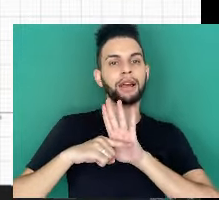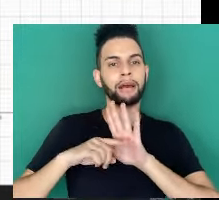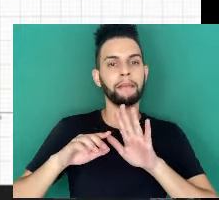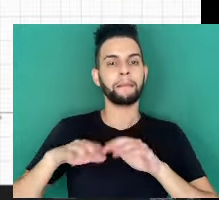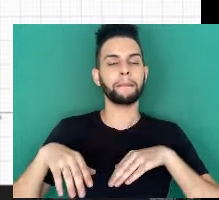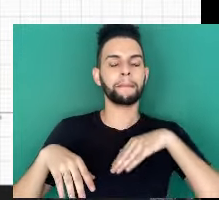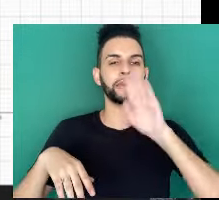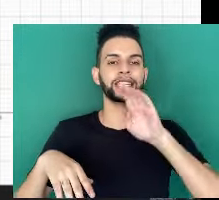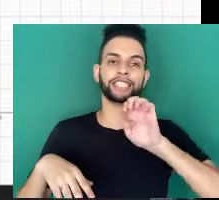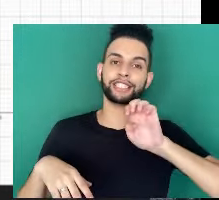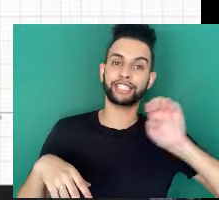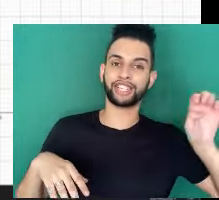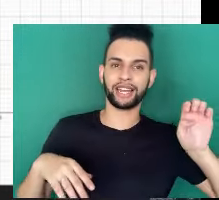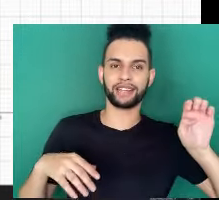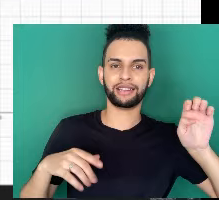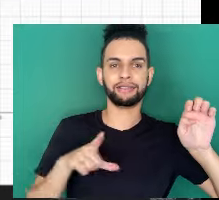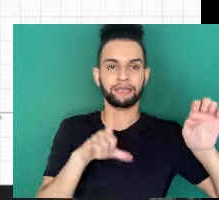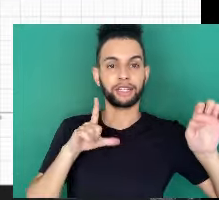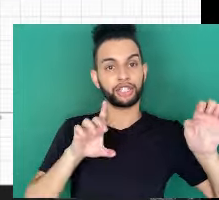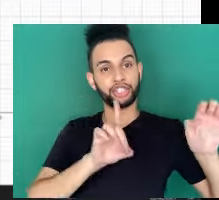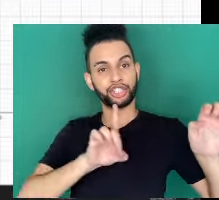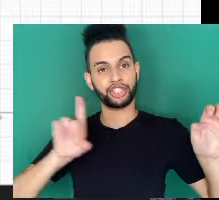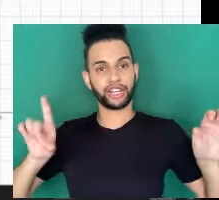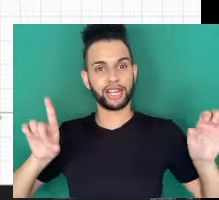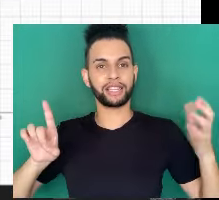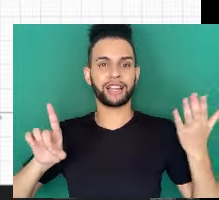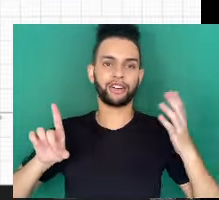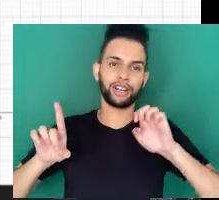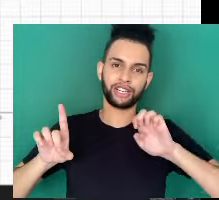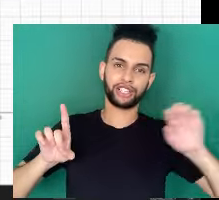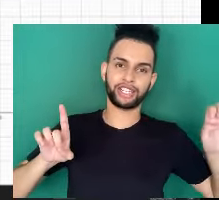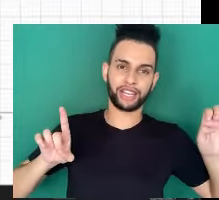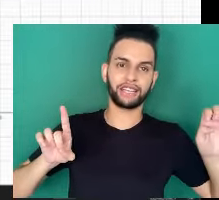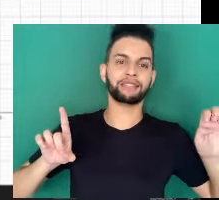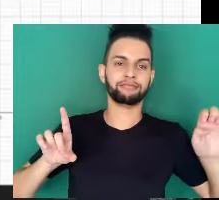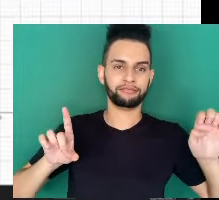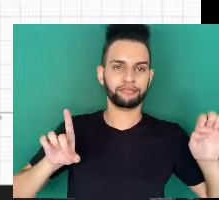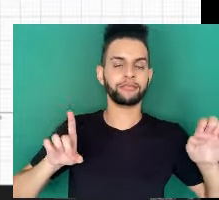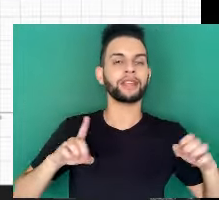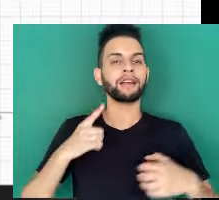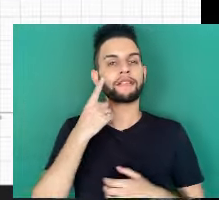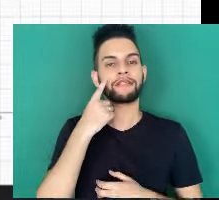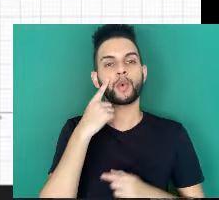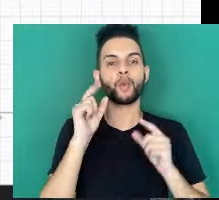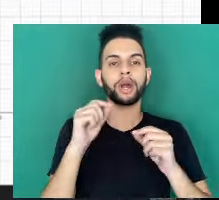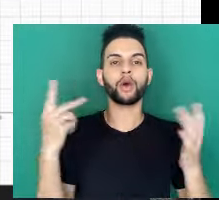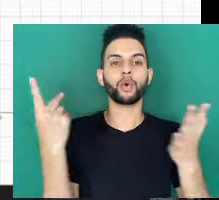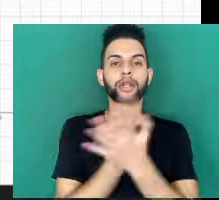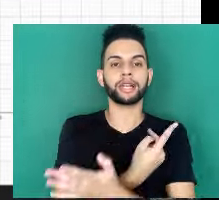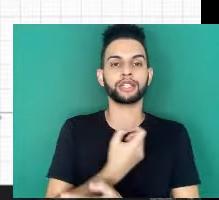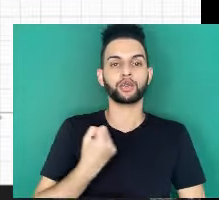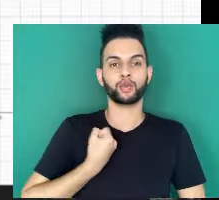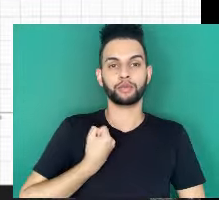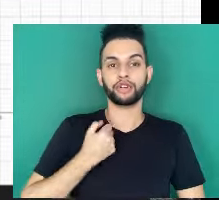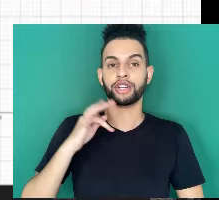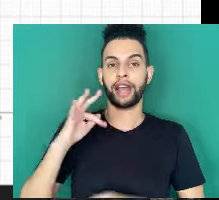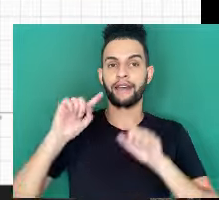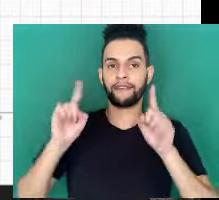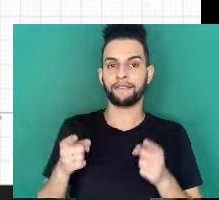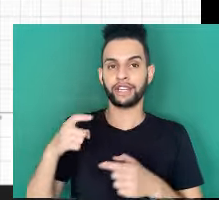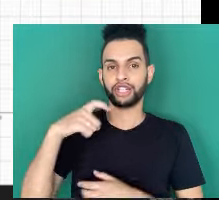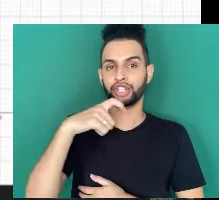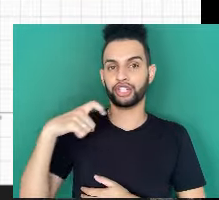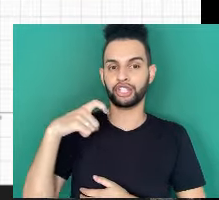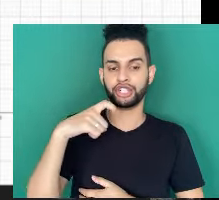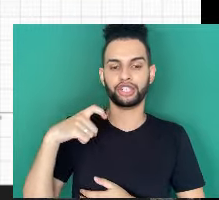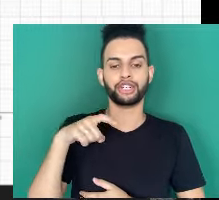a esquerda. E aí nós queremos ver o que acontece com o valor do f de x,